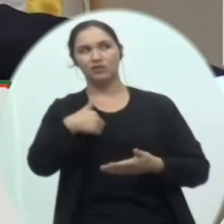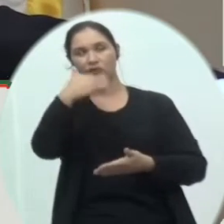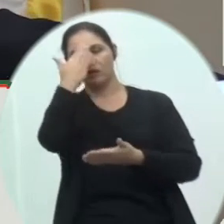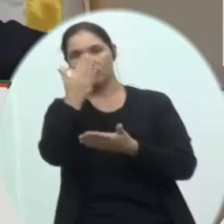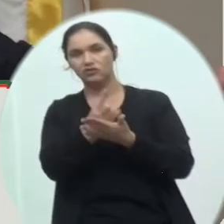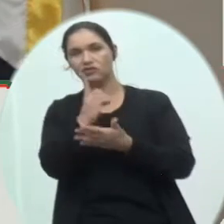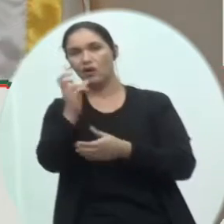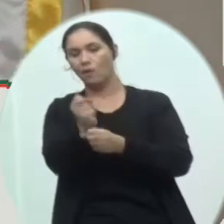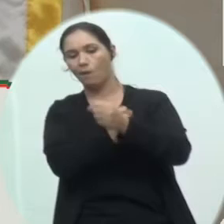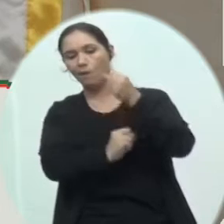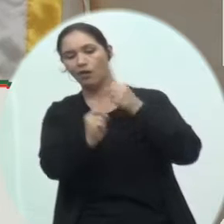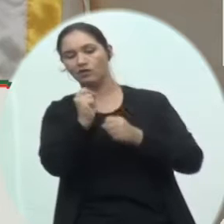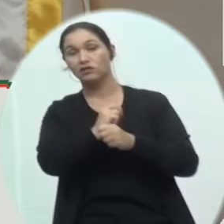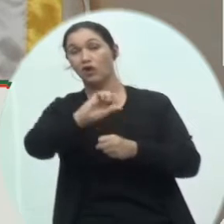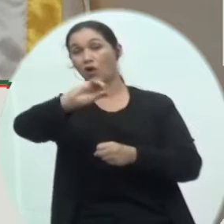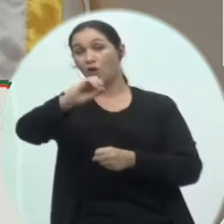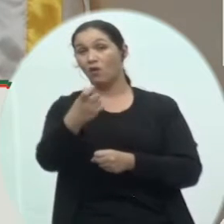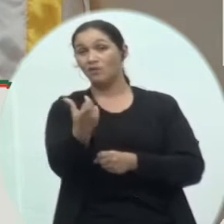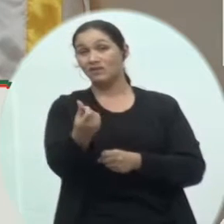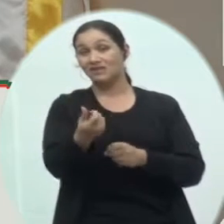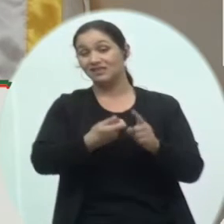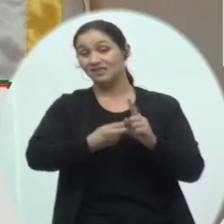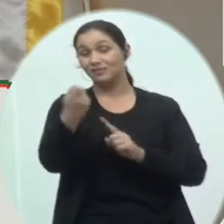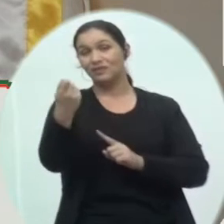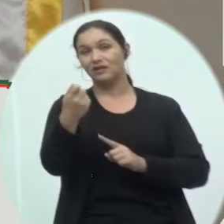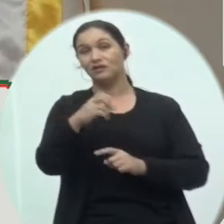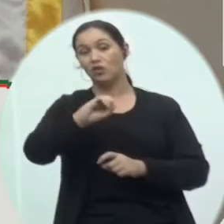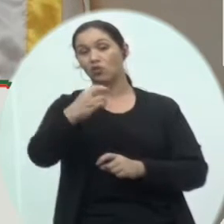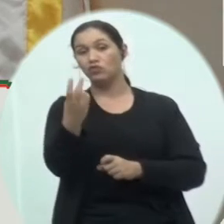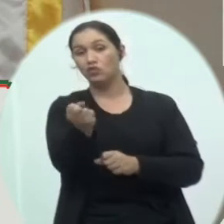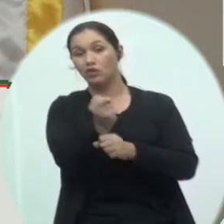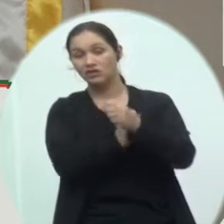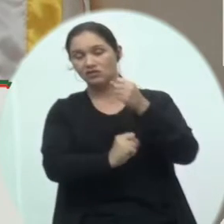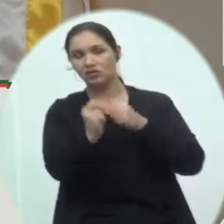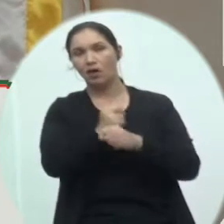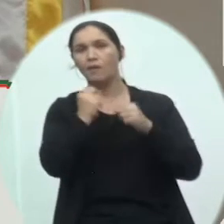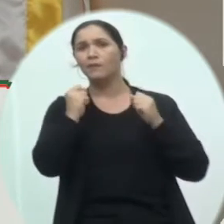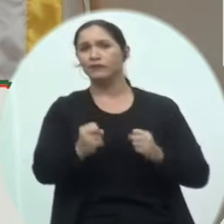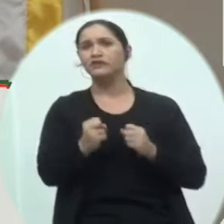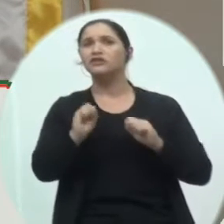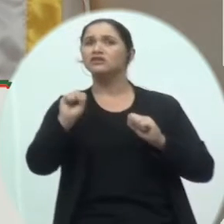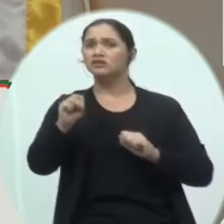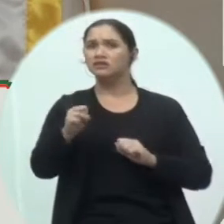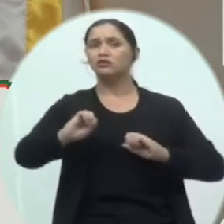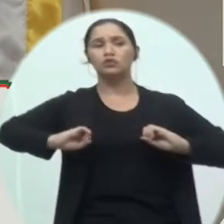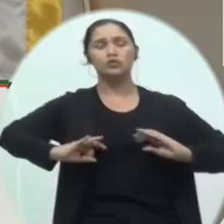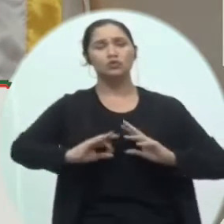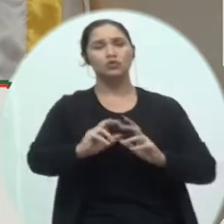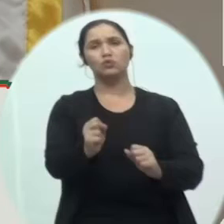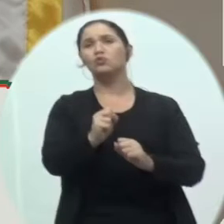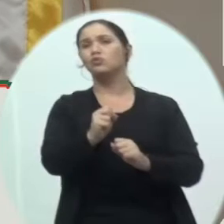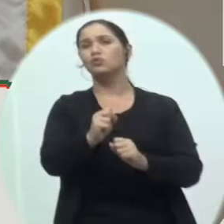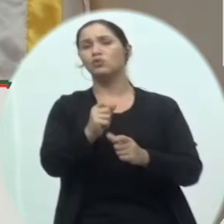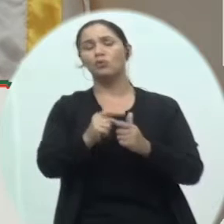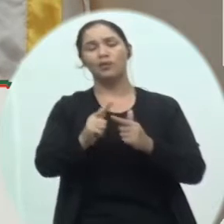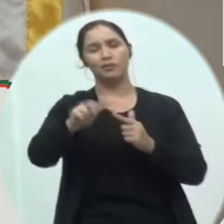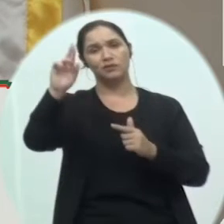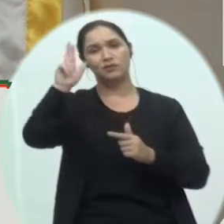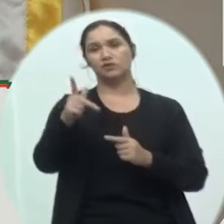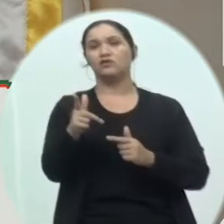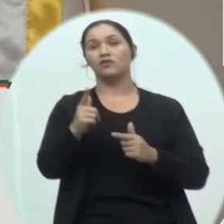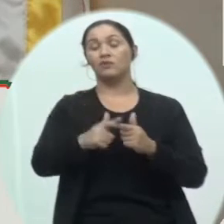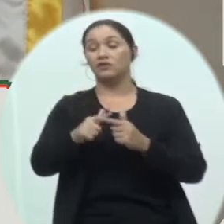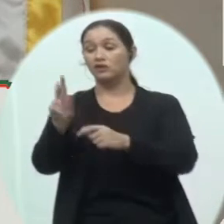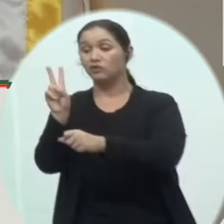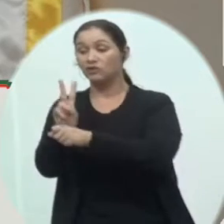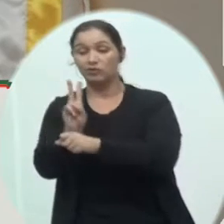1 ano atrás, há 6 meses atrás, há 2 anos atrás, com resultado que nós da fiscalização acompanhamos